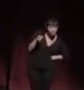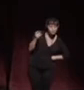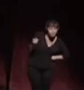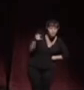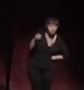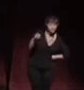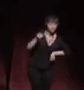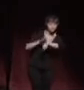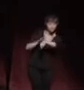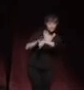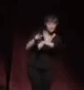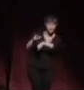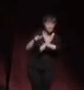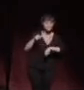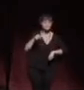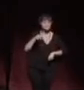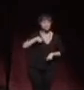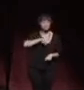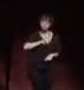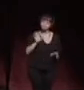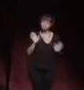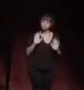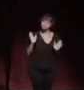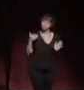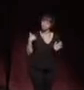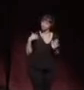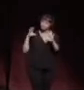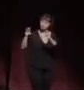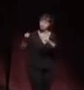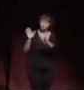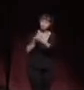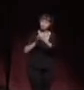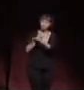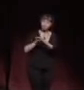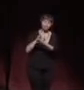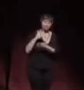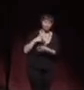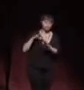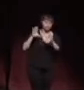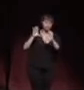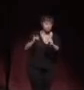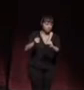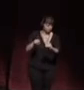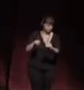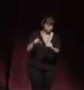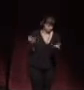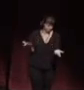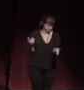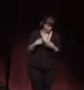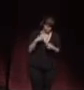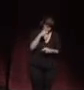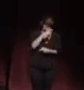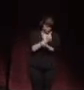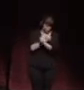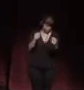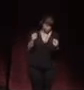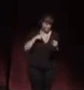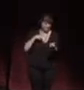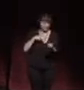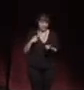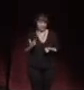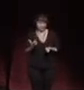eu falei que não estamos falando nada para que eles fiquem calados, porque calar crianças é muito difícil, porque eles estão cheios de